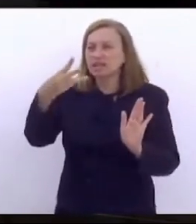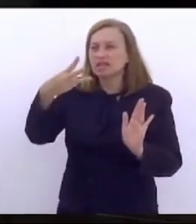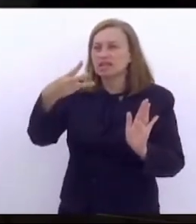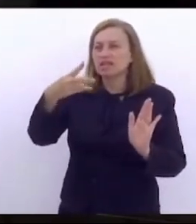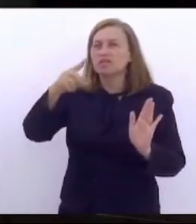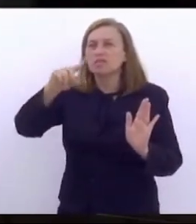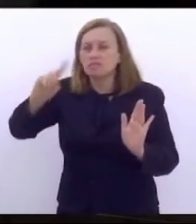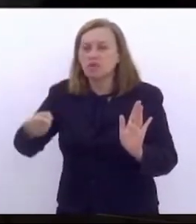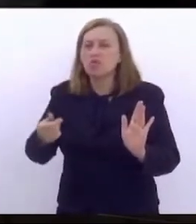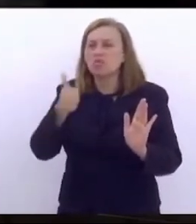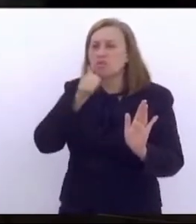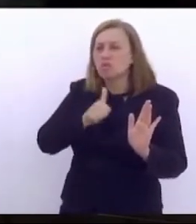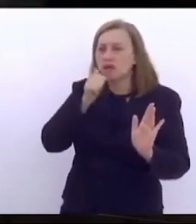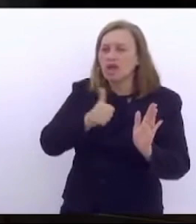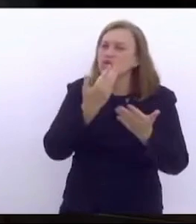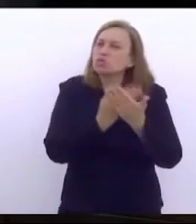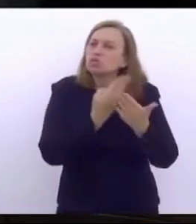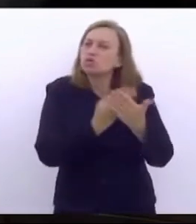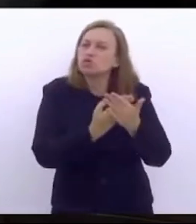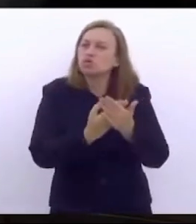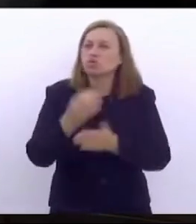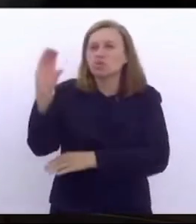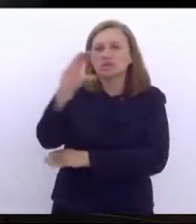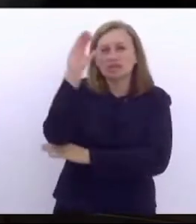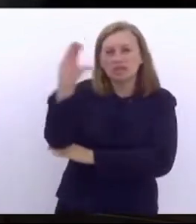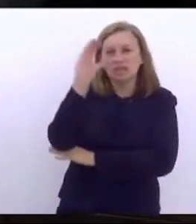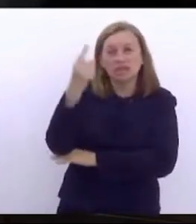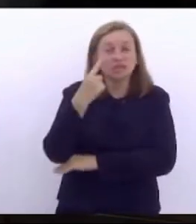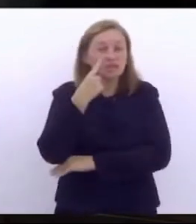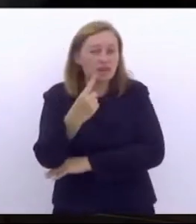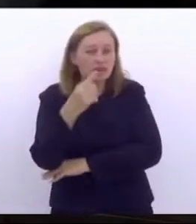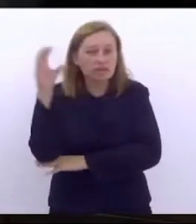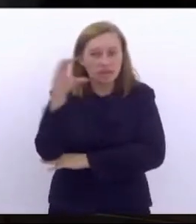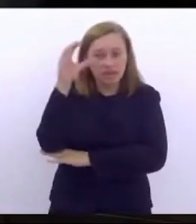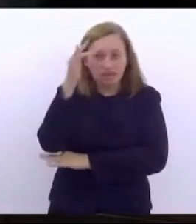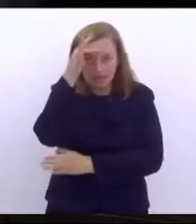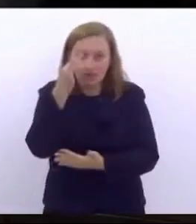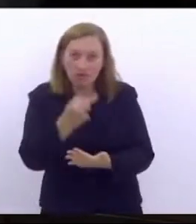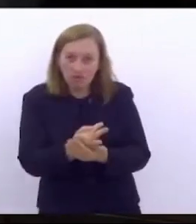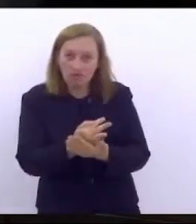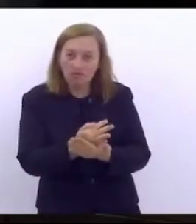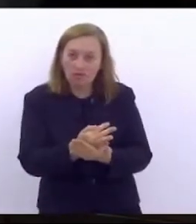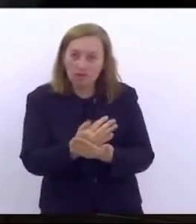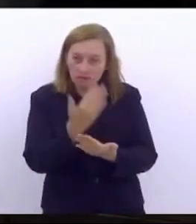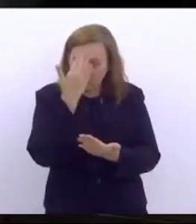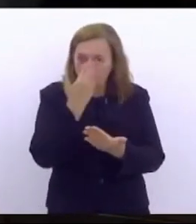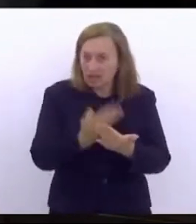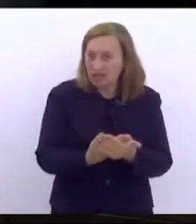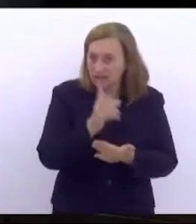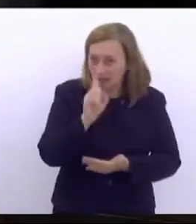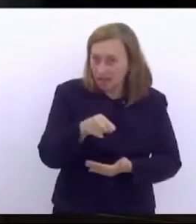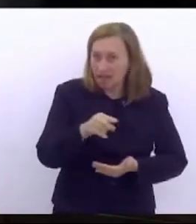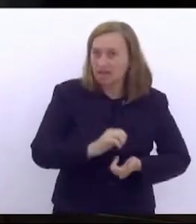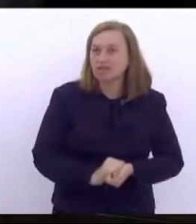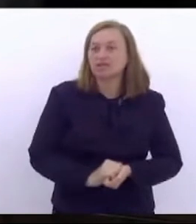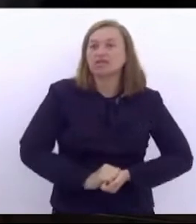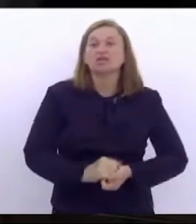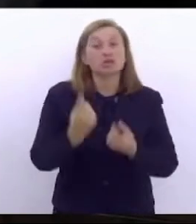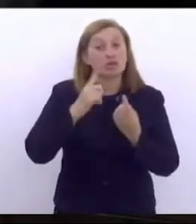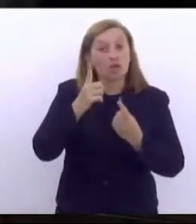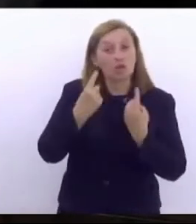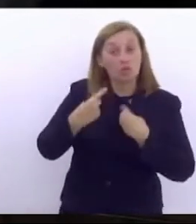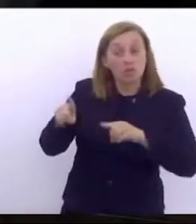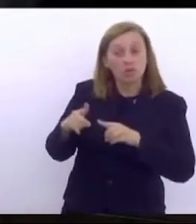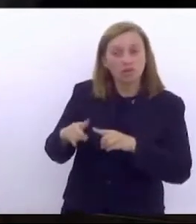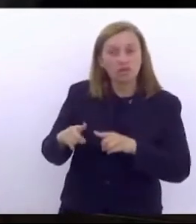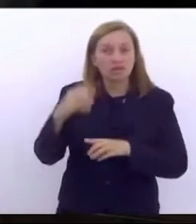com o estudo científico, e se é ciência, você pode confiar, não é assim? Né? Não questione a ciência, que